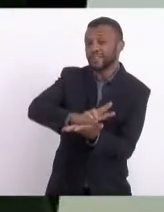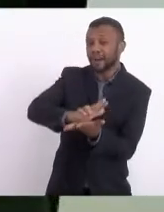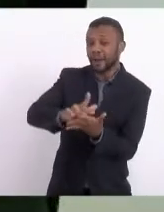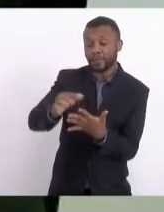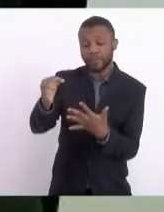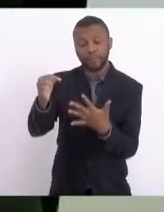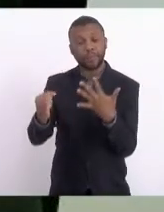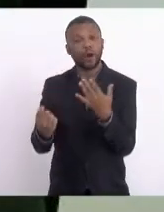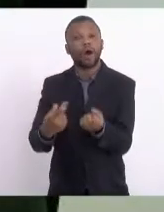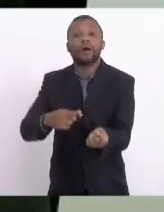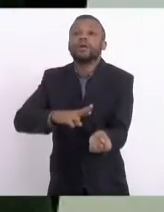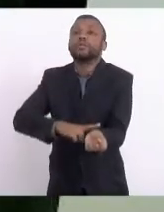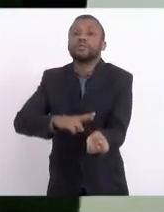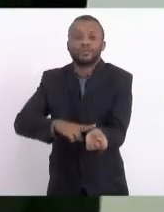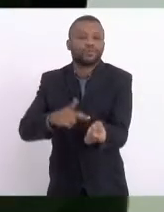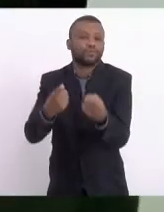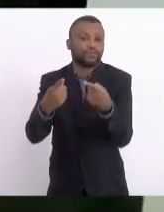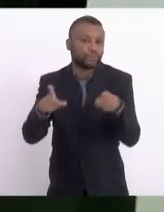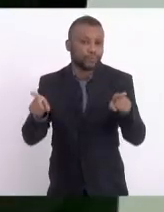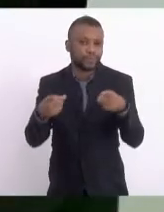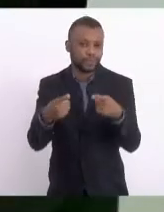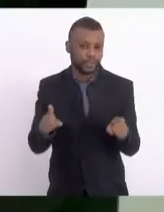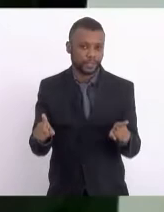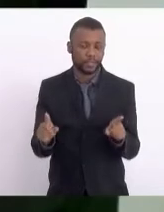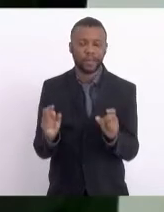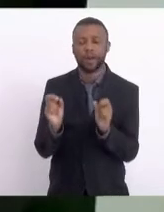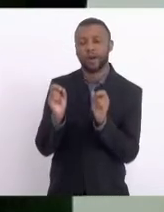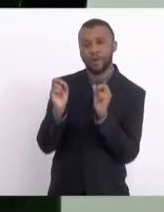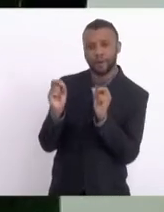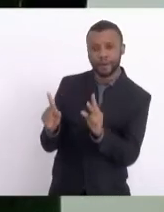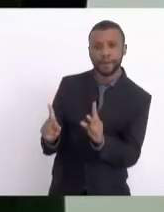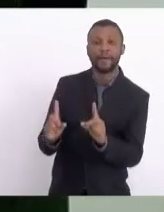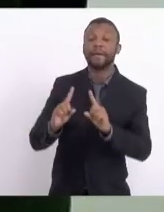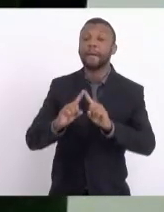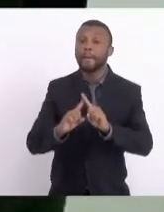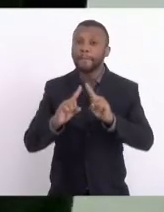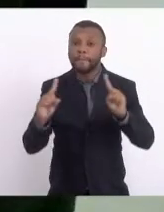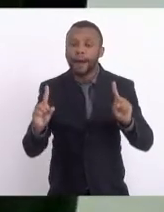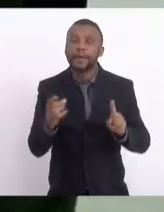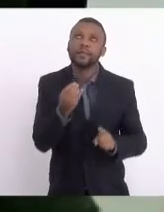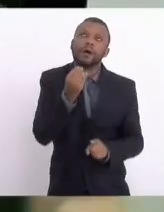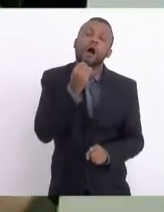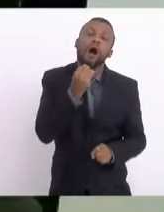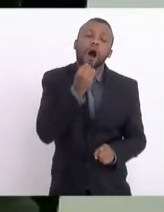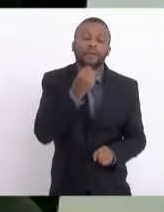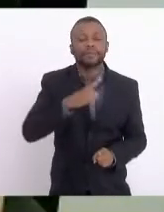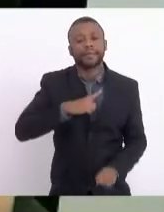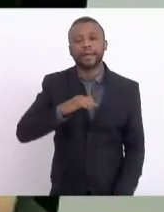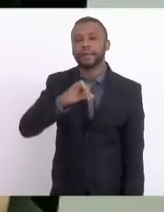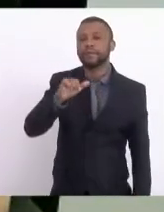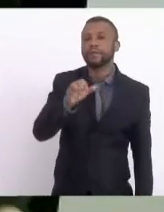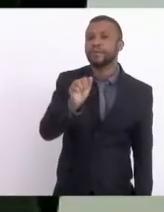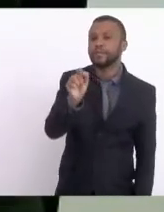etc. Mas, evidentemente, o jazz, o rock,